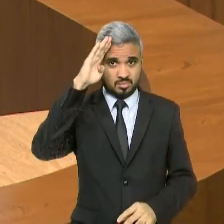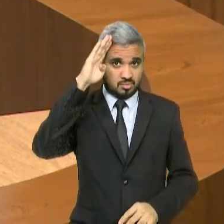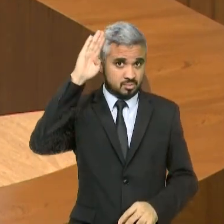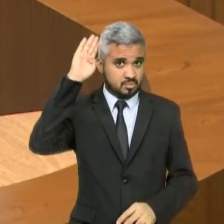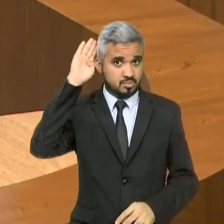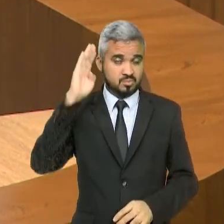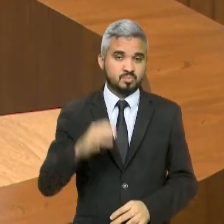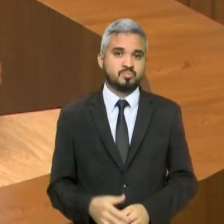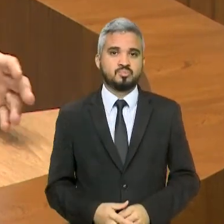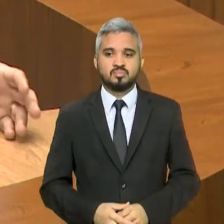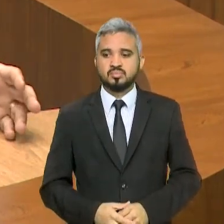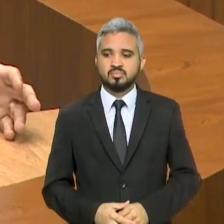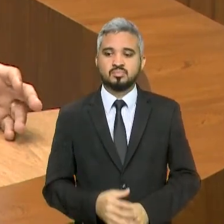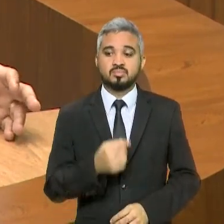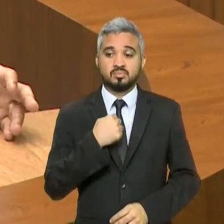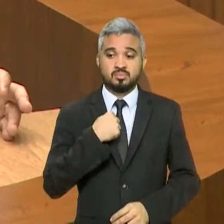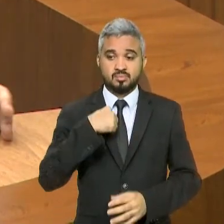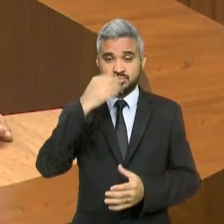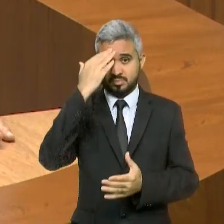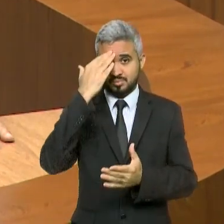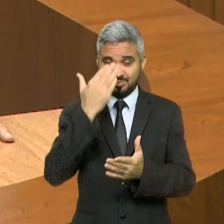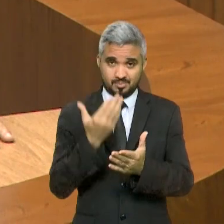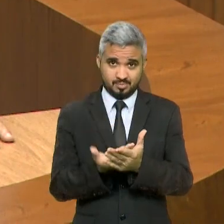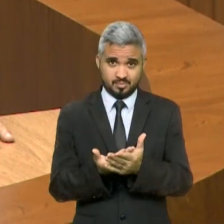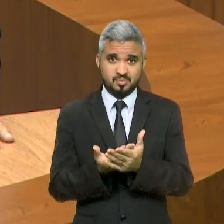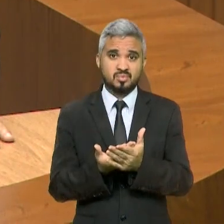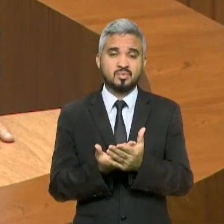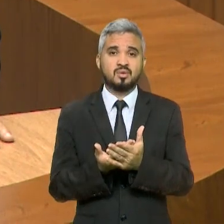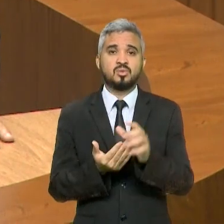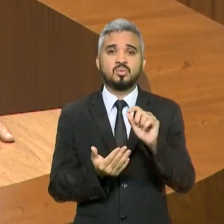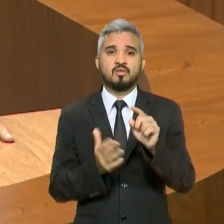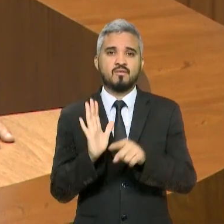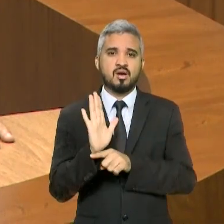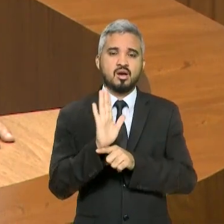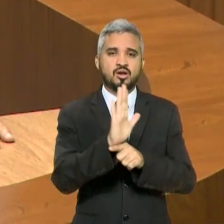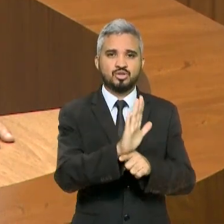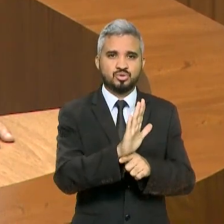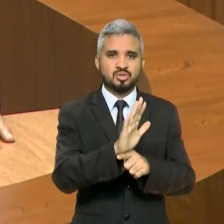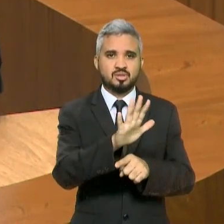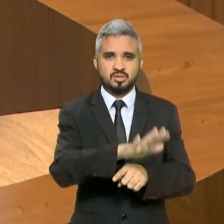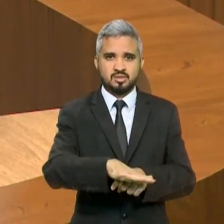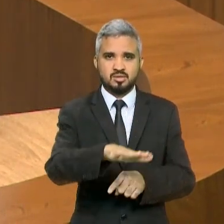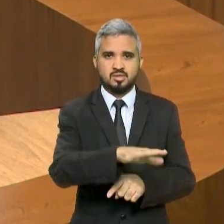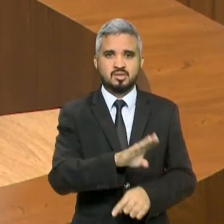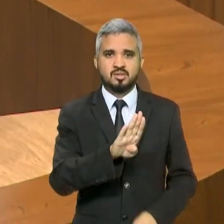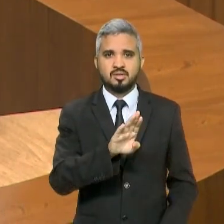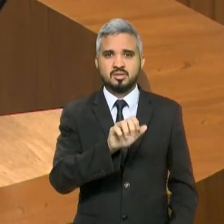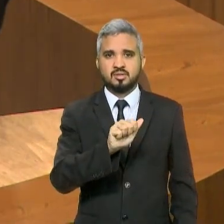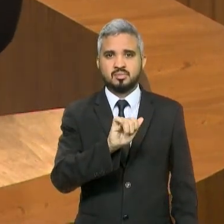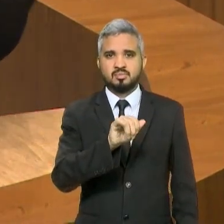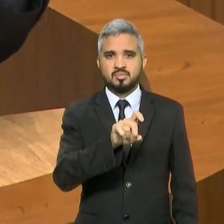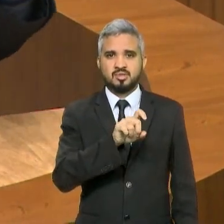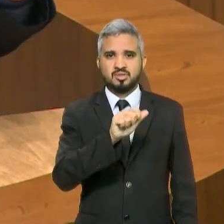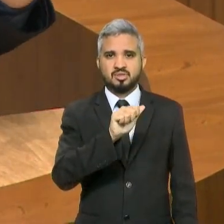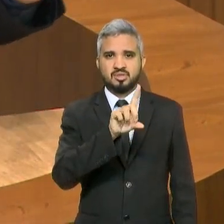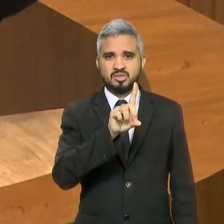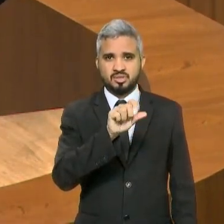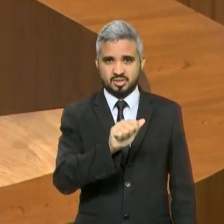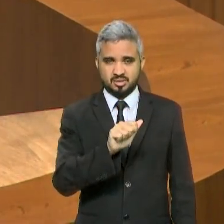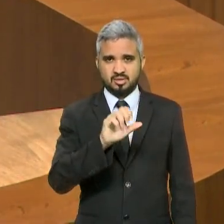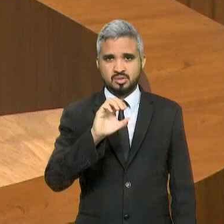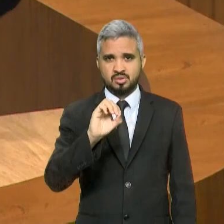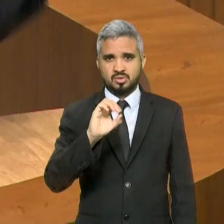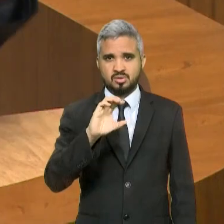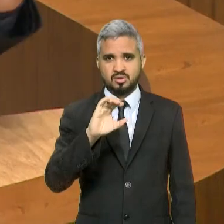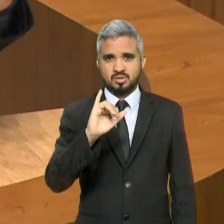será uma redenção para o desenvolvimento da Baixada Ocidental Maranhense, que é a construção da estrada que